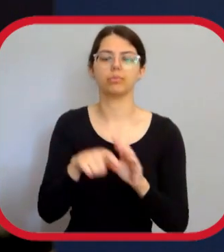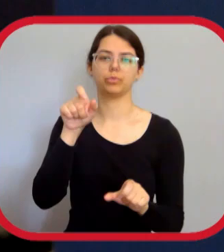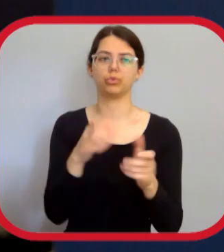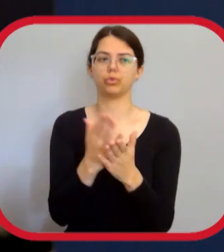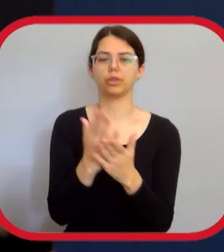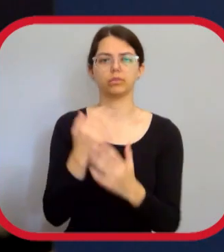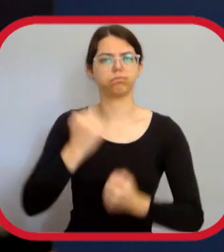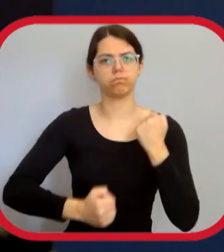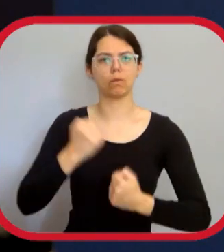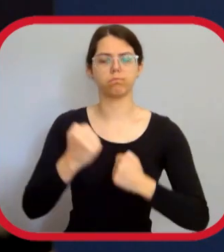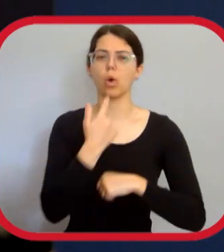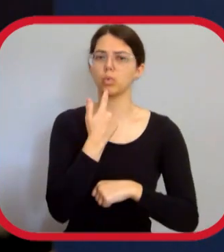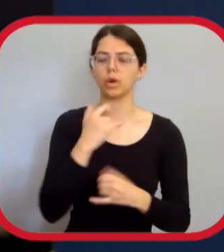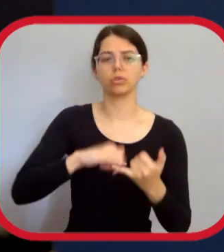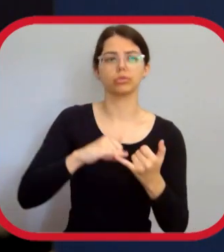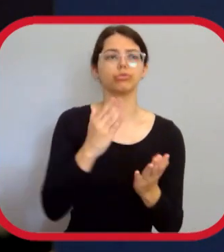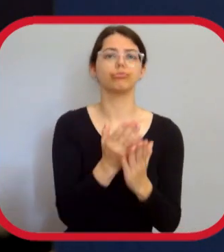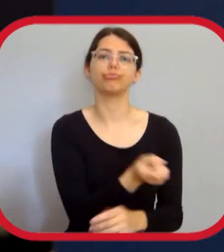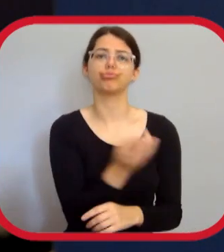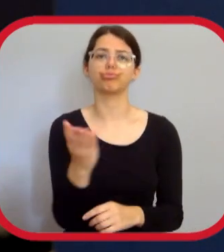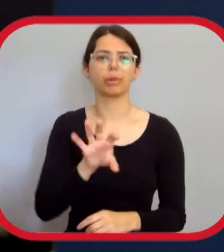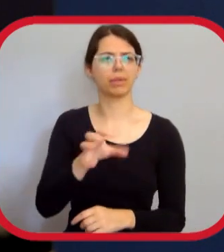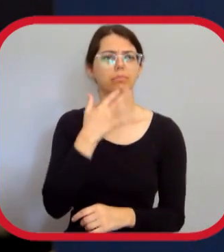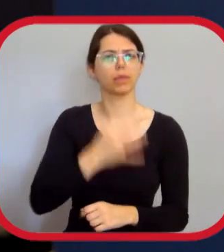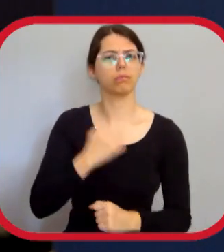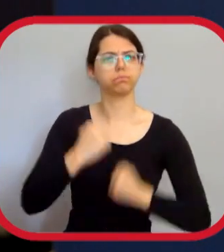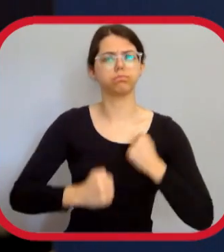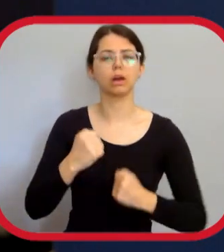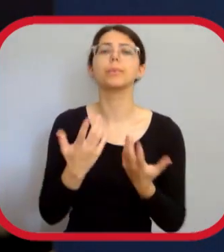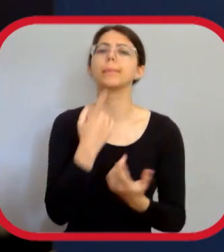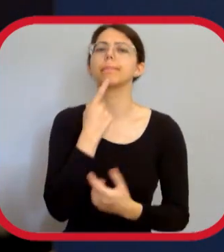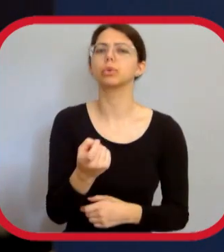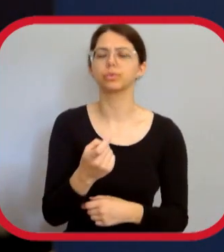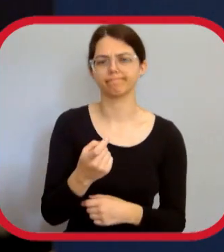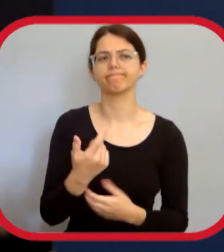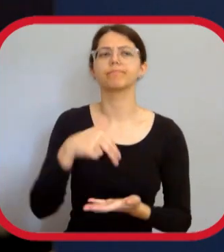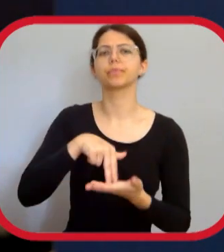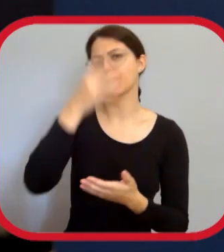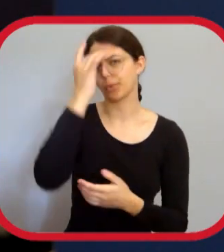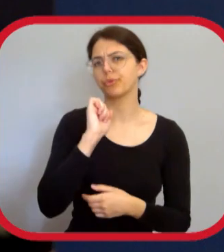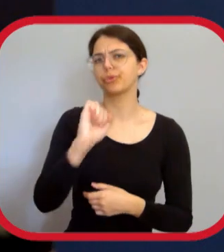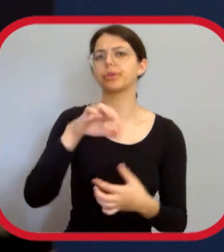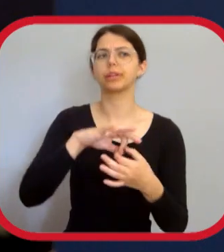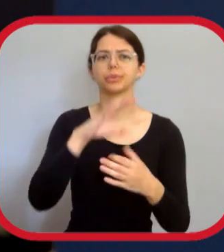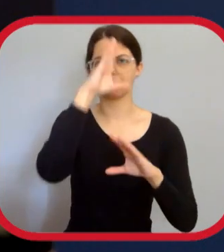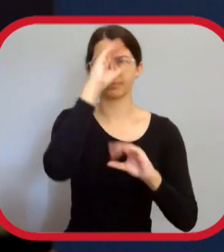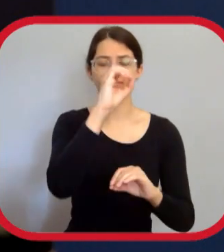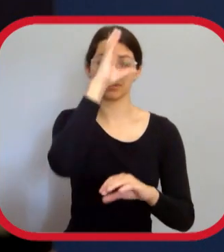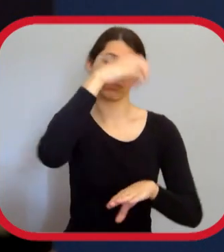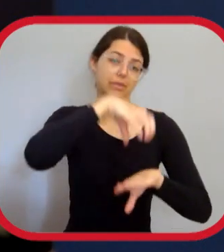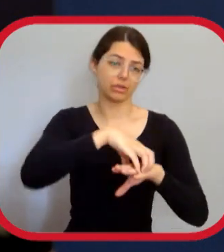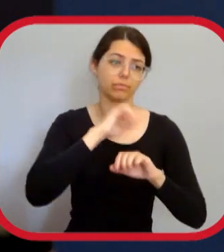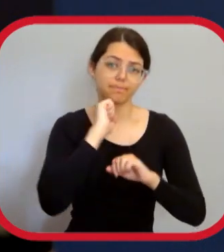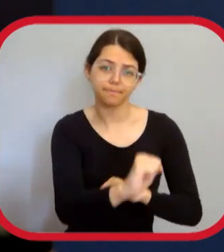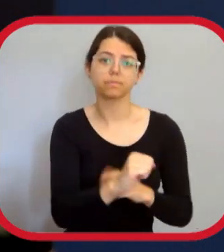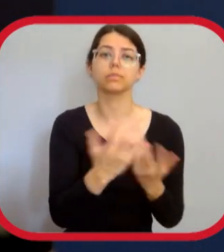medida provocou grande contestamento por parte dos estudantes, nomeadamente pelas associações de estudantes do norte e sul do país. Pergunto-lhe qual é que é a sua posição sobre a